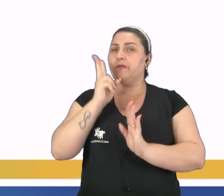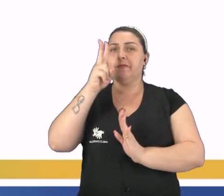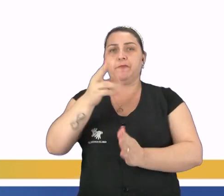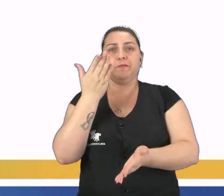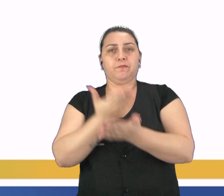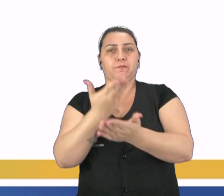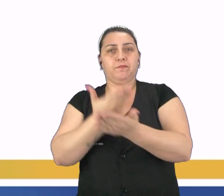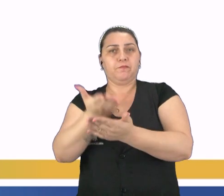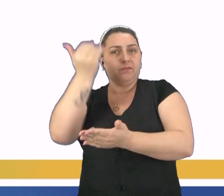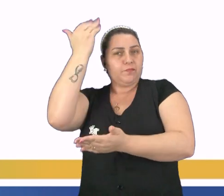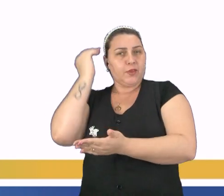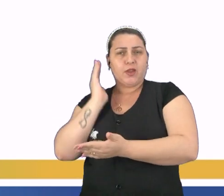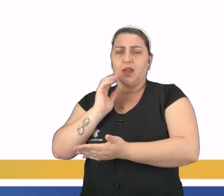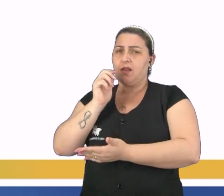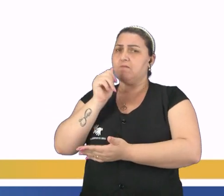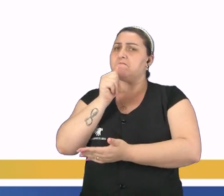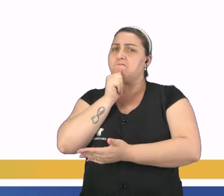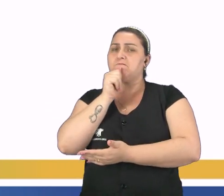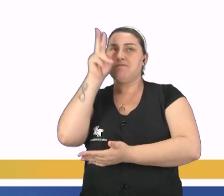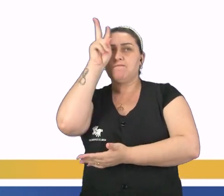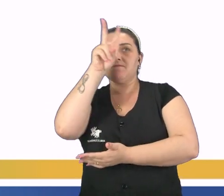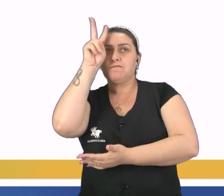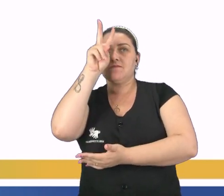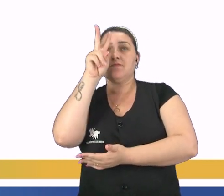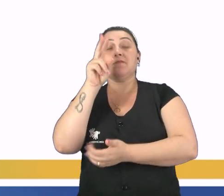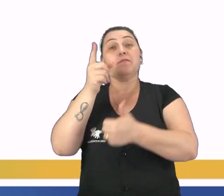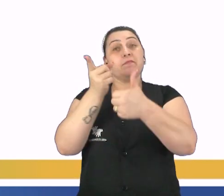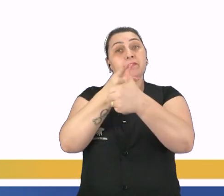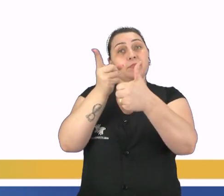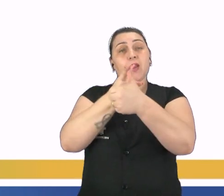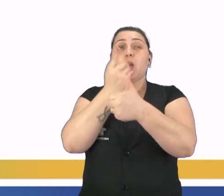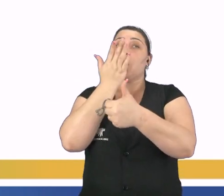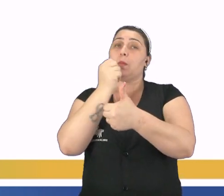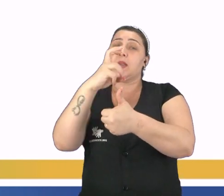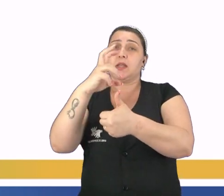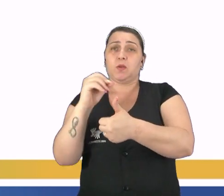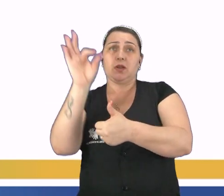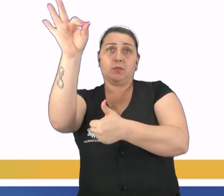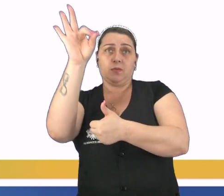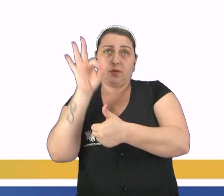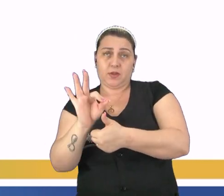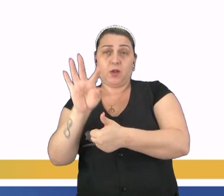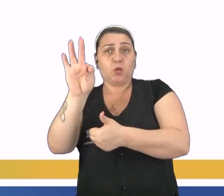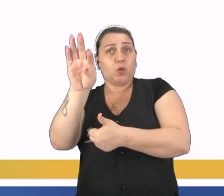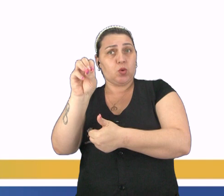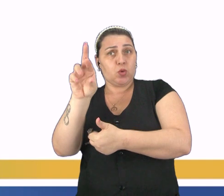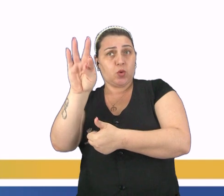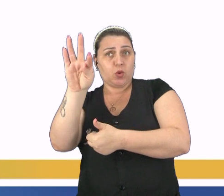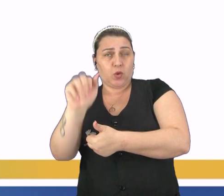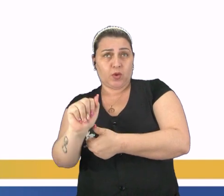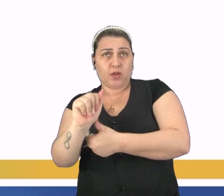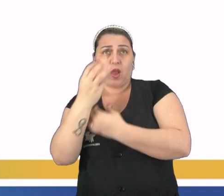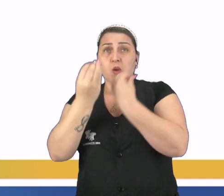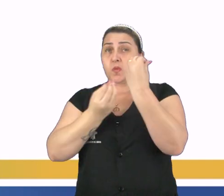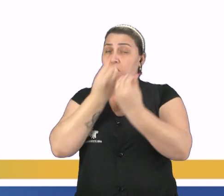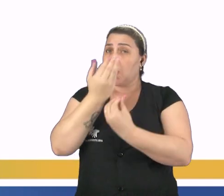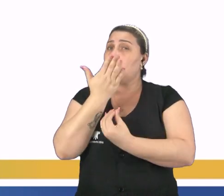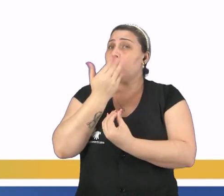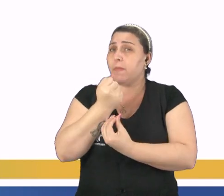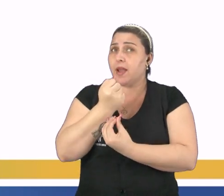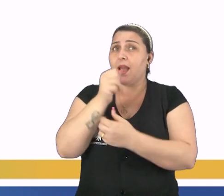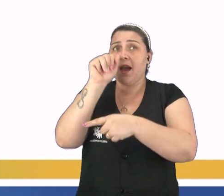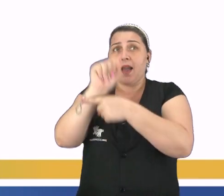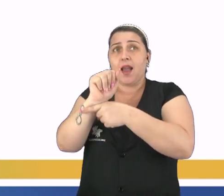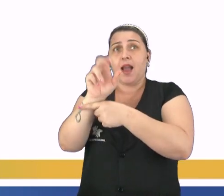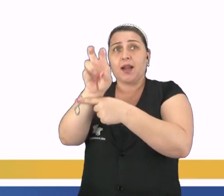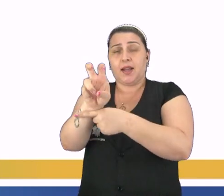nos anos anteriores e ainda lembra? Temos a questão 1. Comer 50% de uma torta equivale a comer. Letra